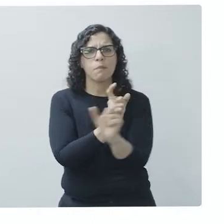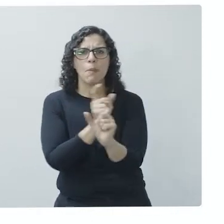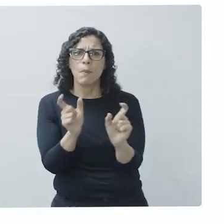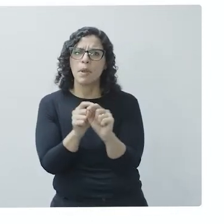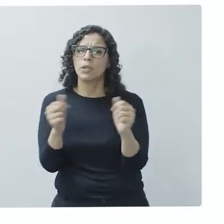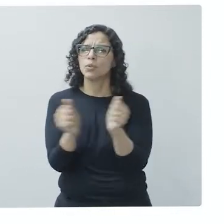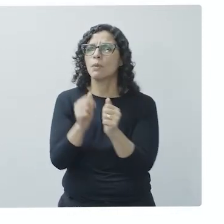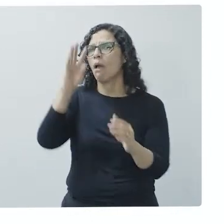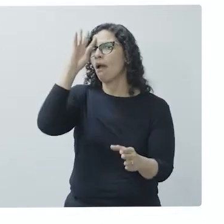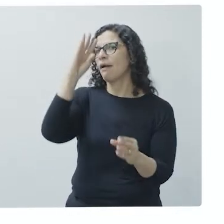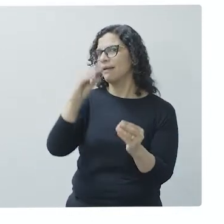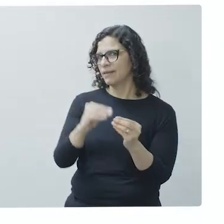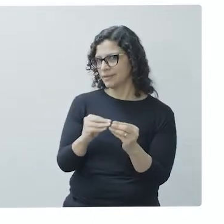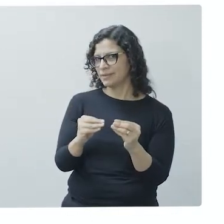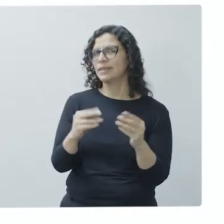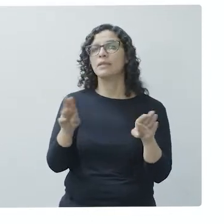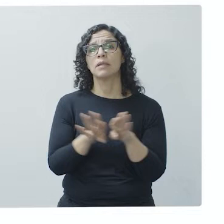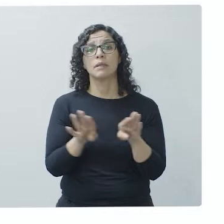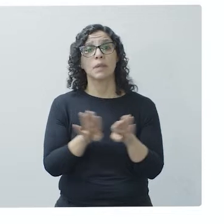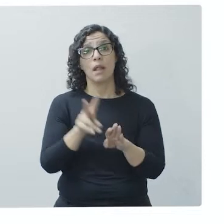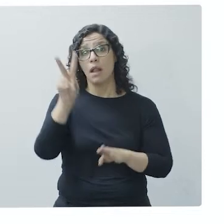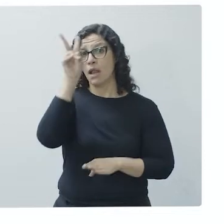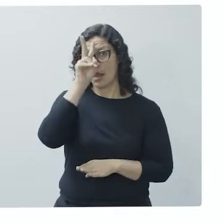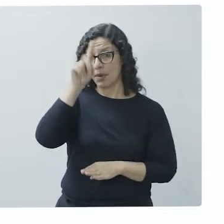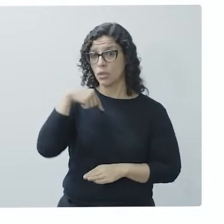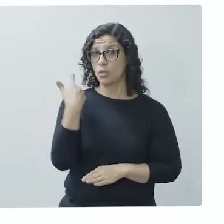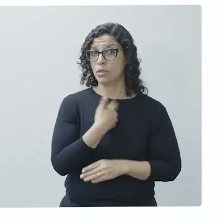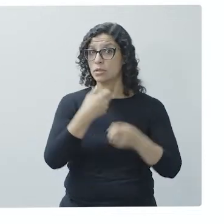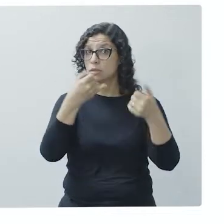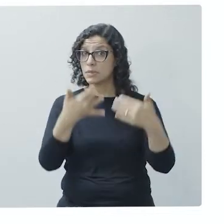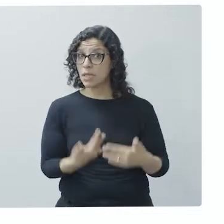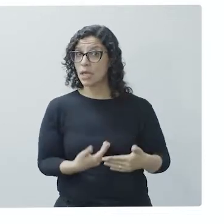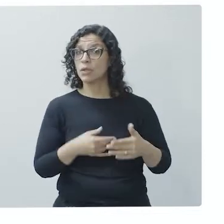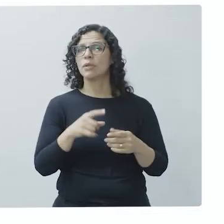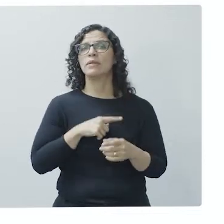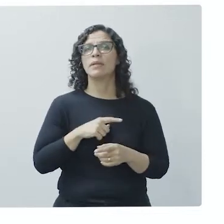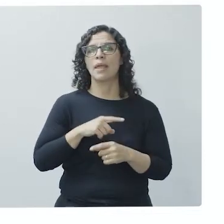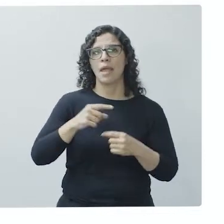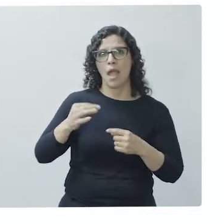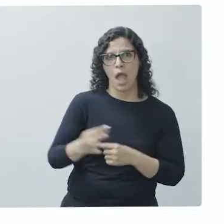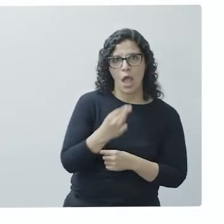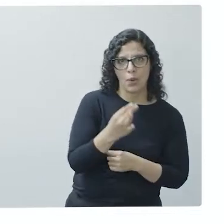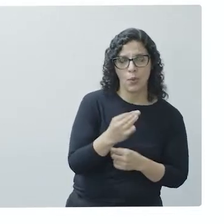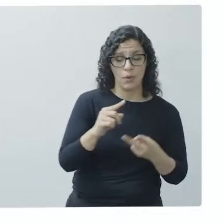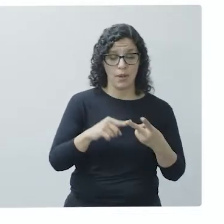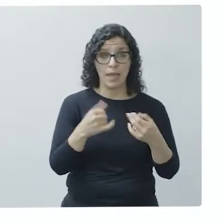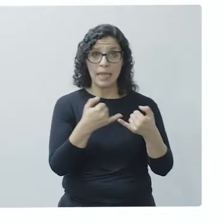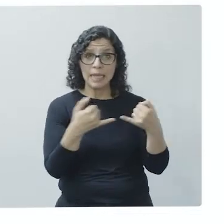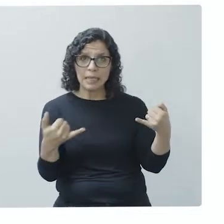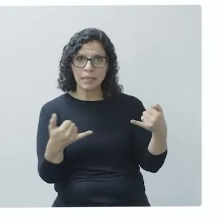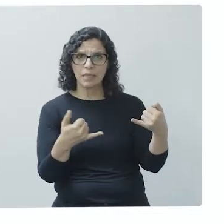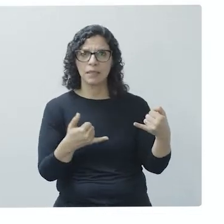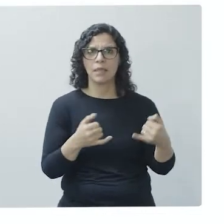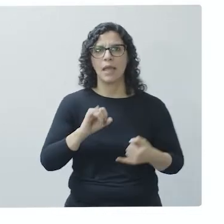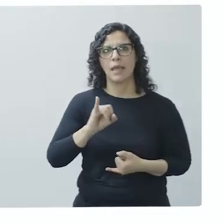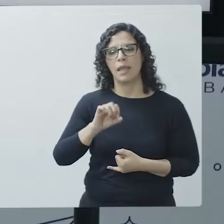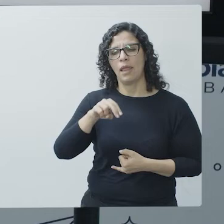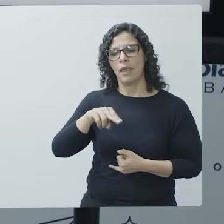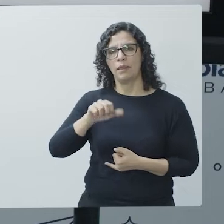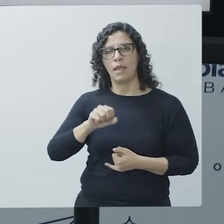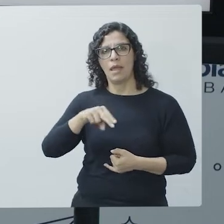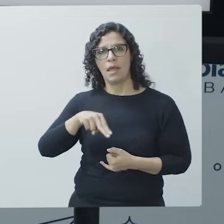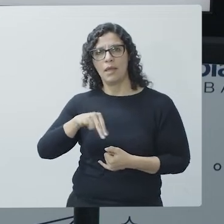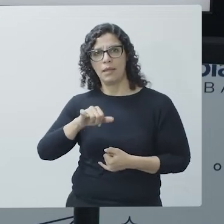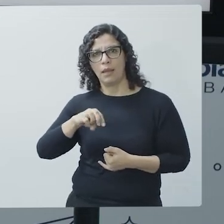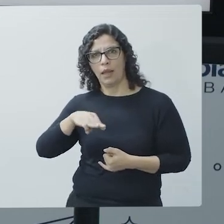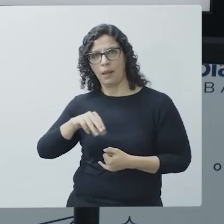ir entendendo. E lembrando que nós estamos falando ali de seres inanimados, mas esses seres inanimados estão trazendo